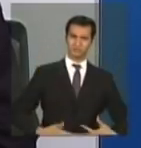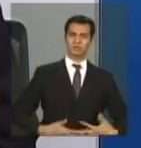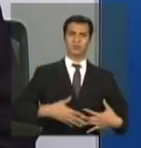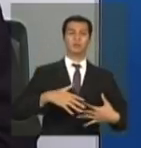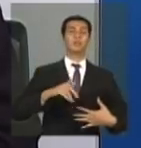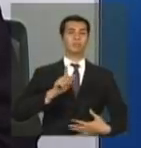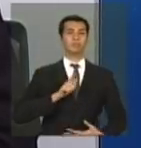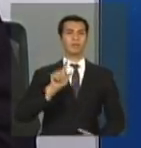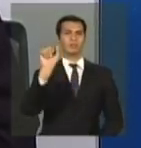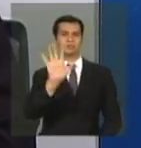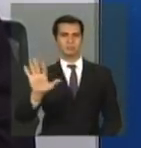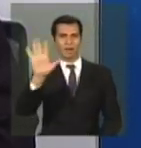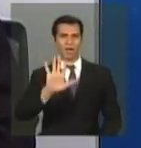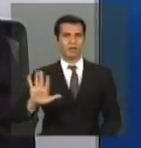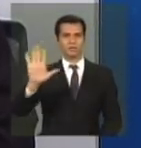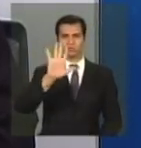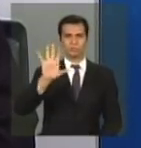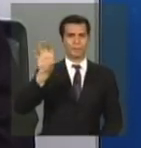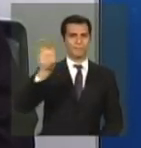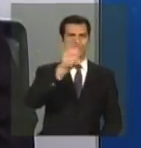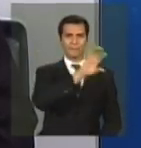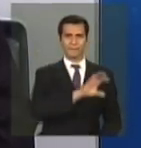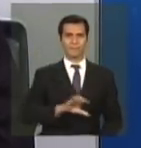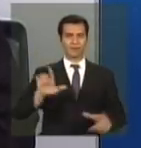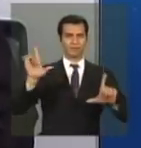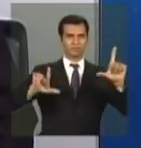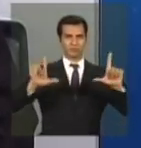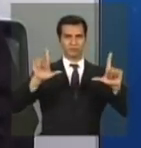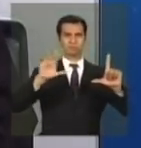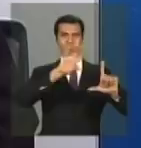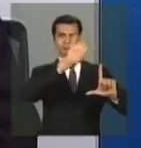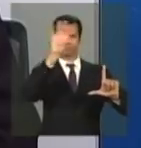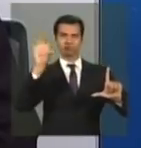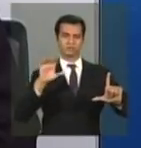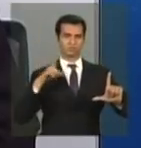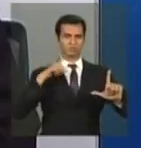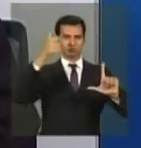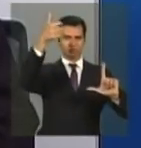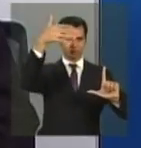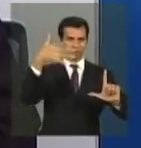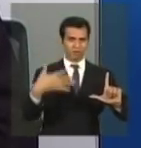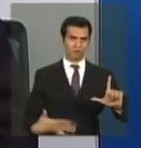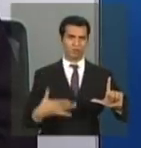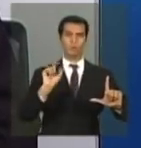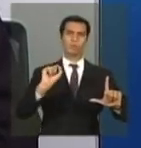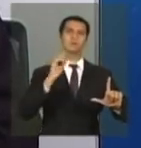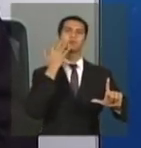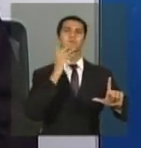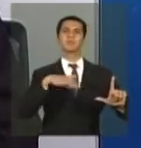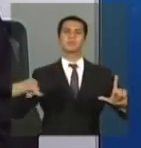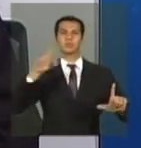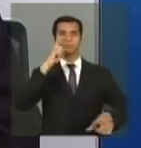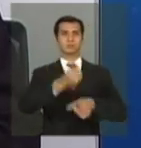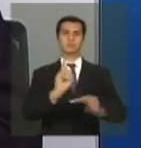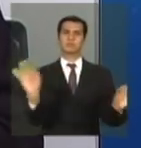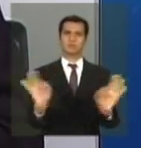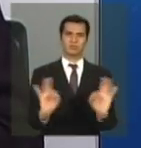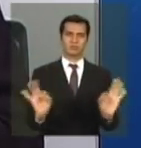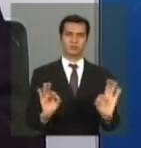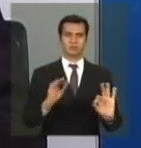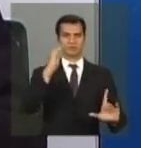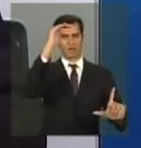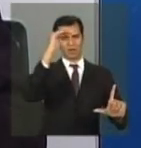espaços onde você pode ver a listagem nominal das crianças não localizadas.